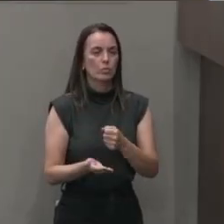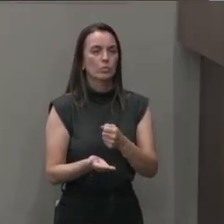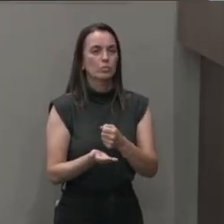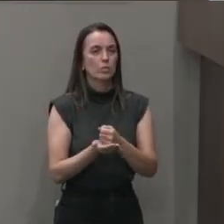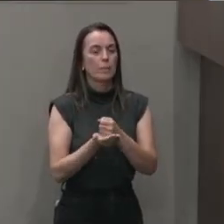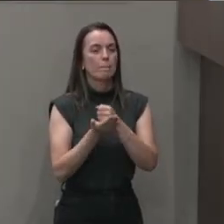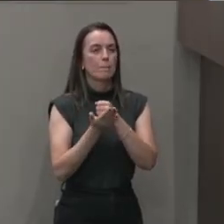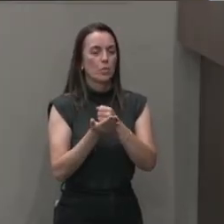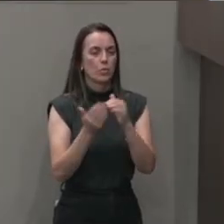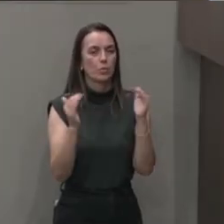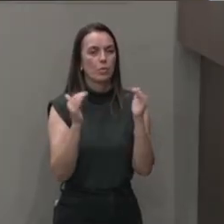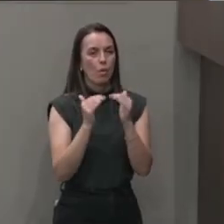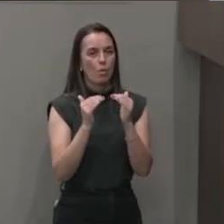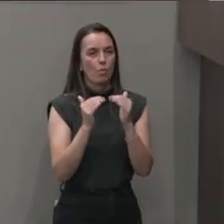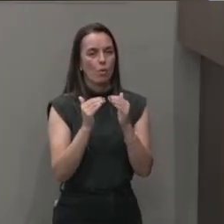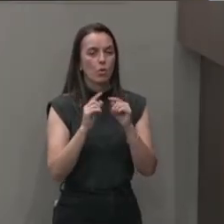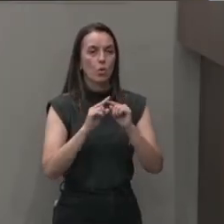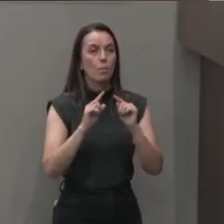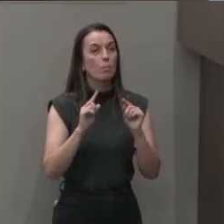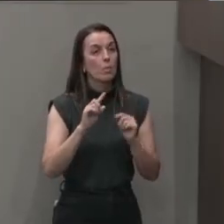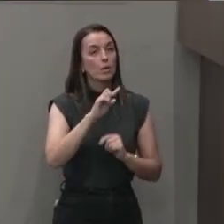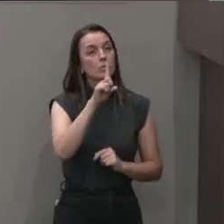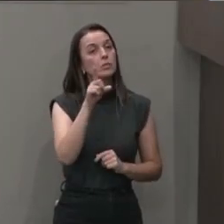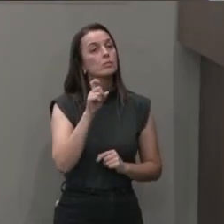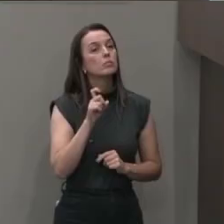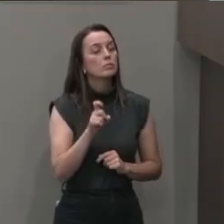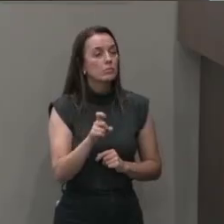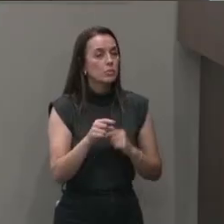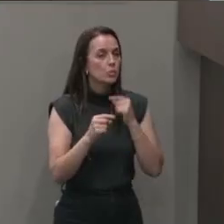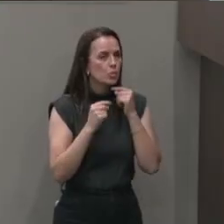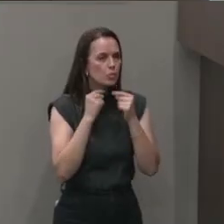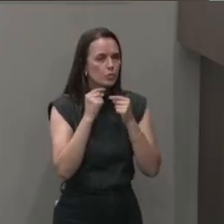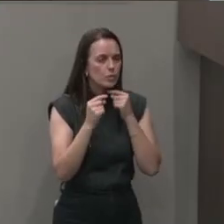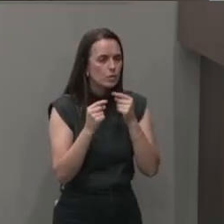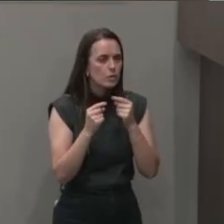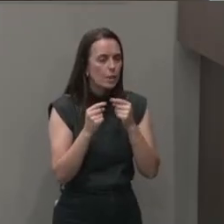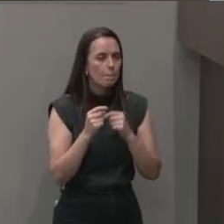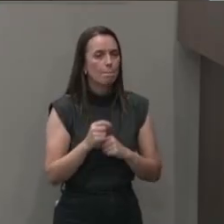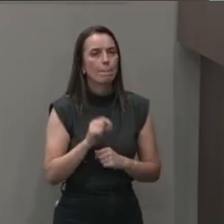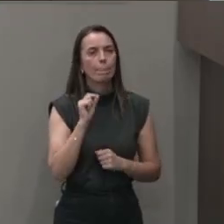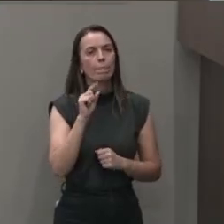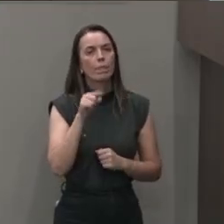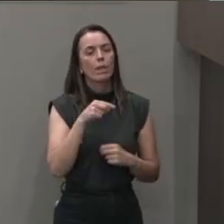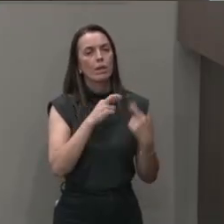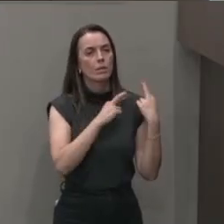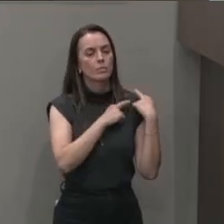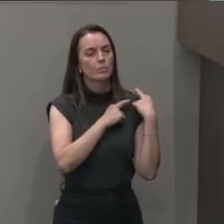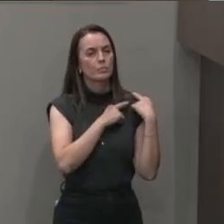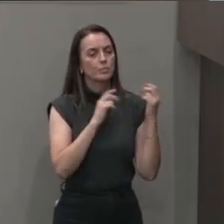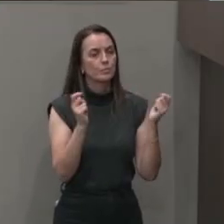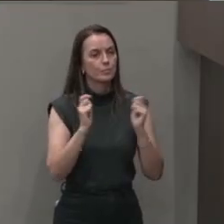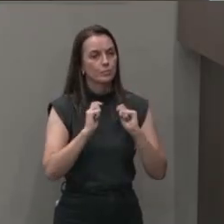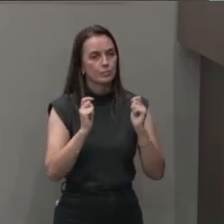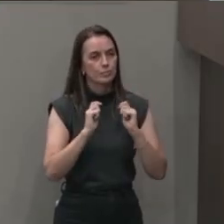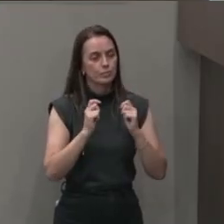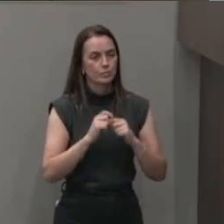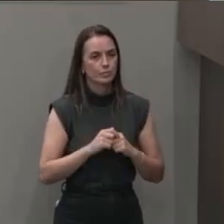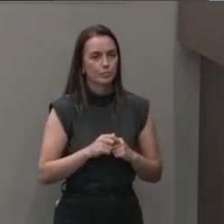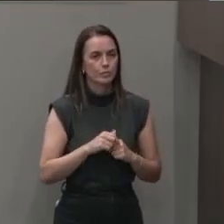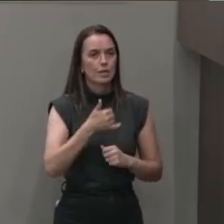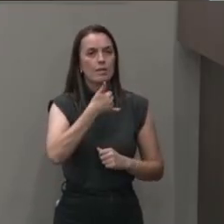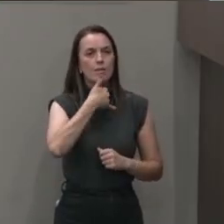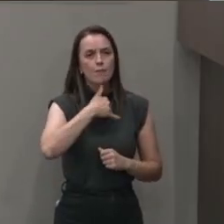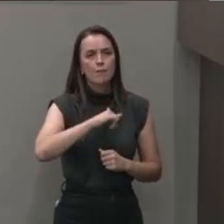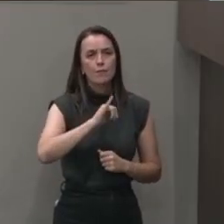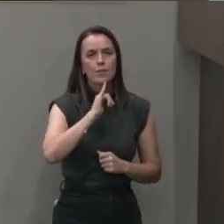de fato, fica o grande ponto de interrogação, que é as questões de competência, que, infelizmente, eu acho que nós teríamos que